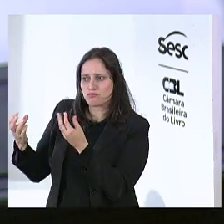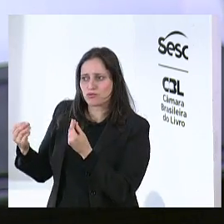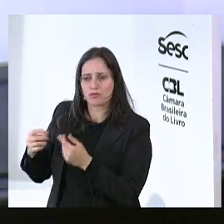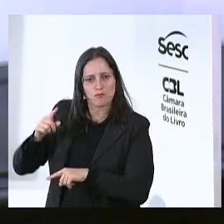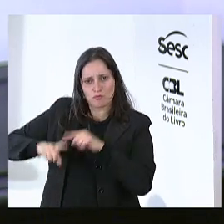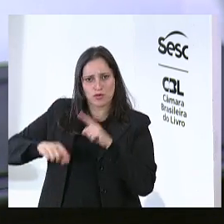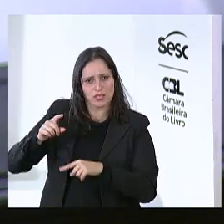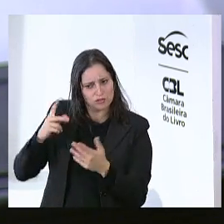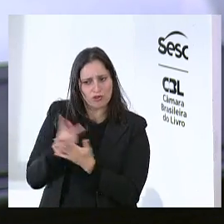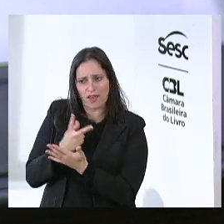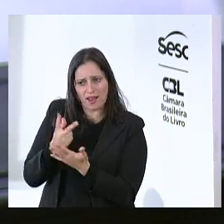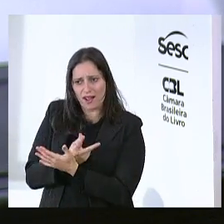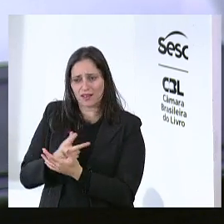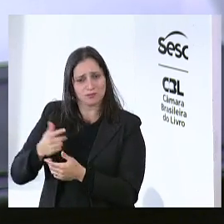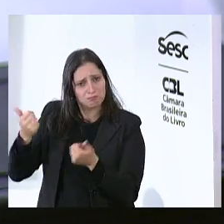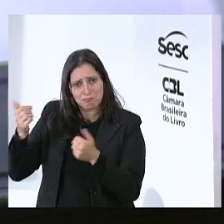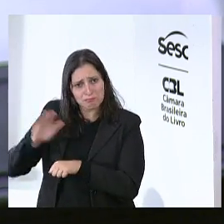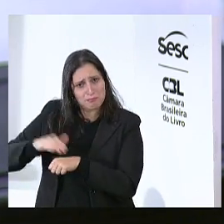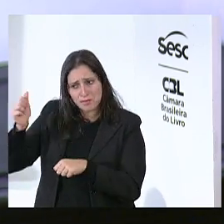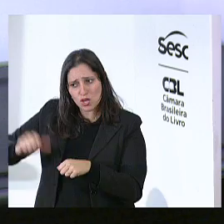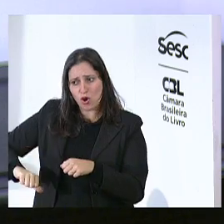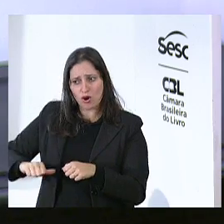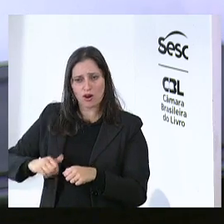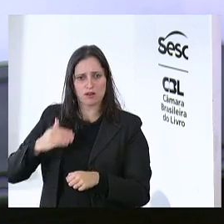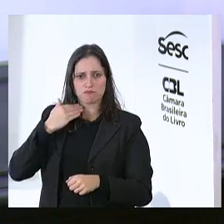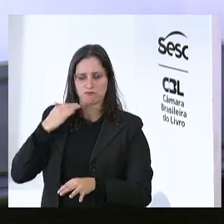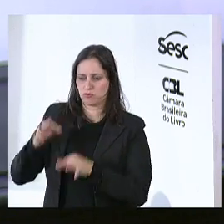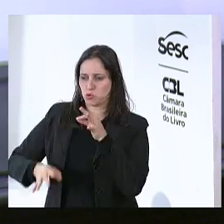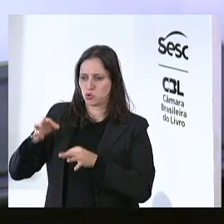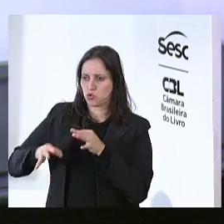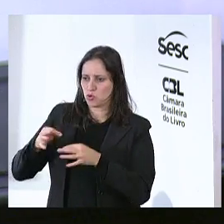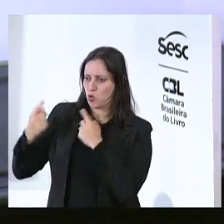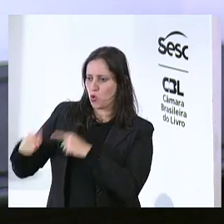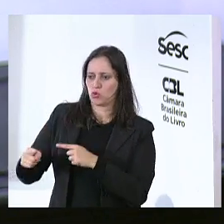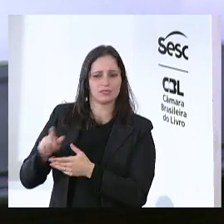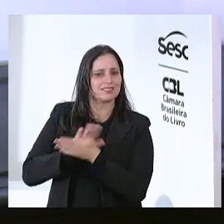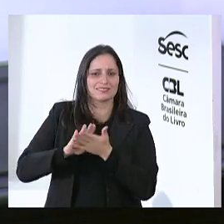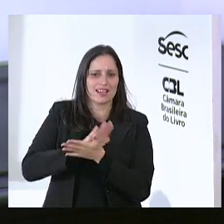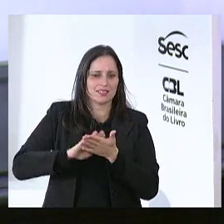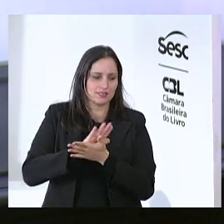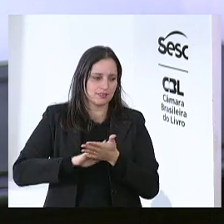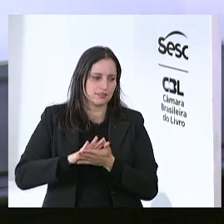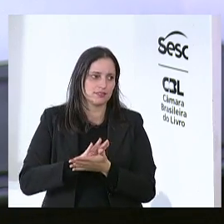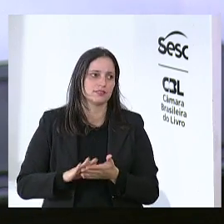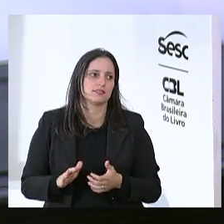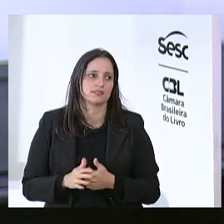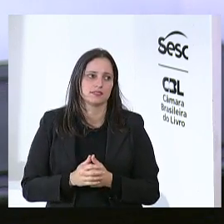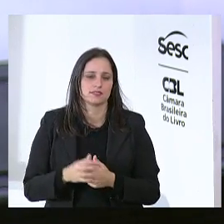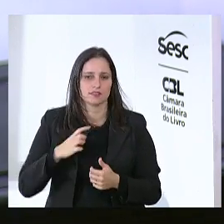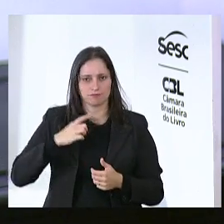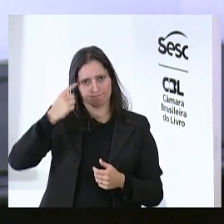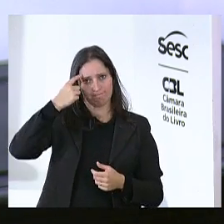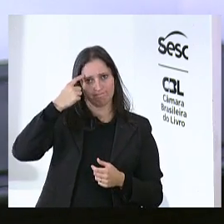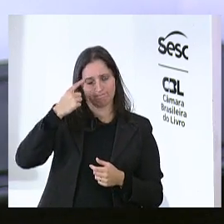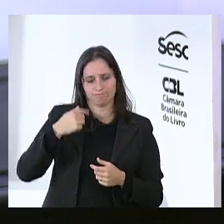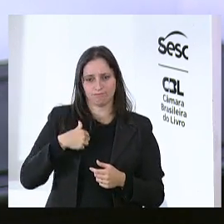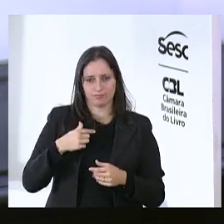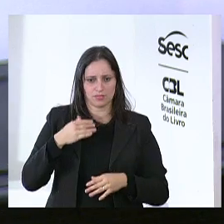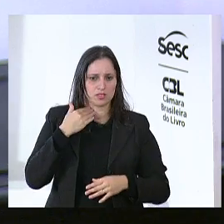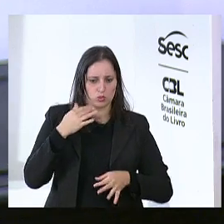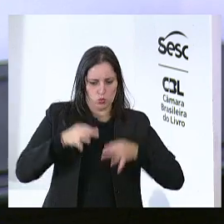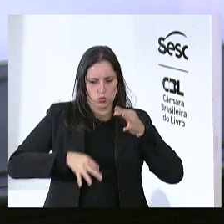problema da justiça brasileira que precisa ser mexido. Enquanto a justiça brasileira não se modernizar e não acompanhar